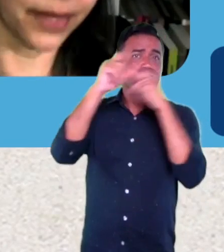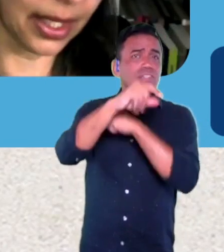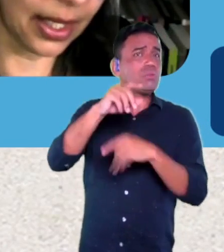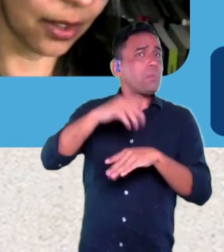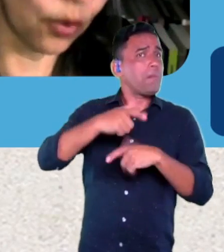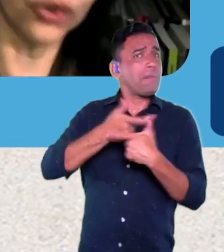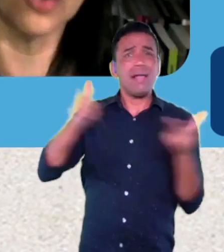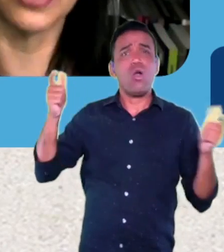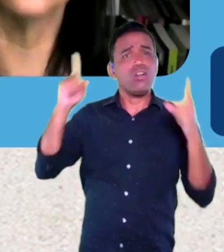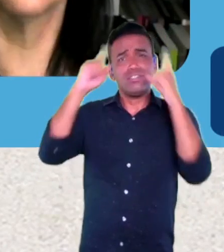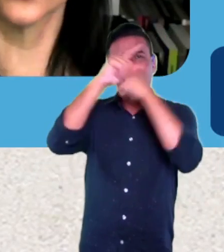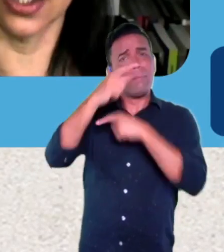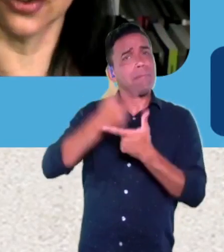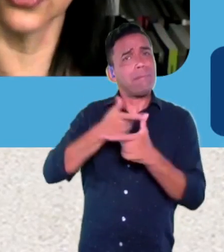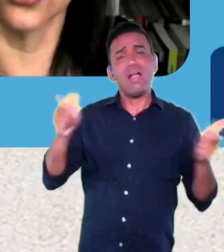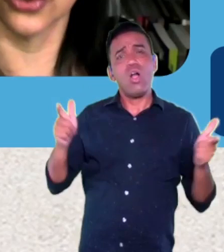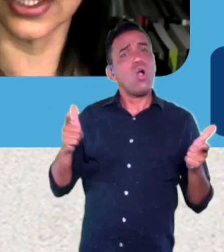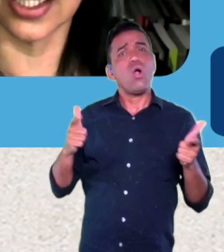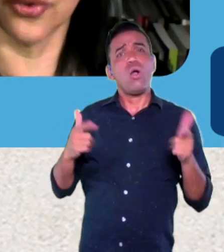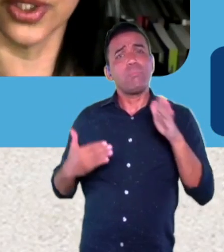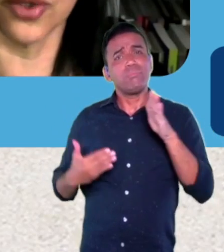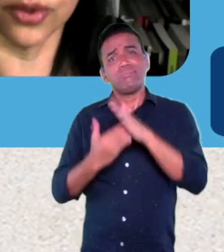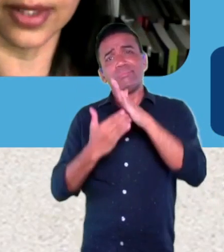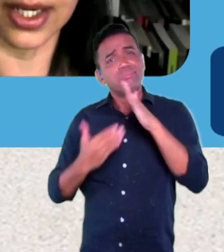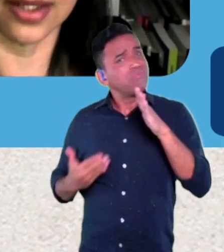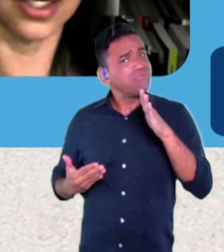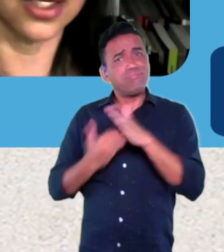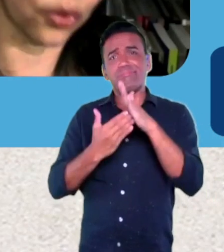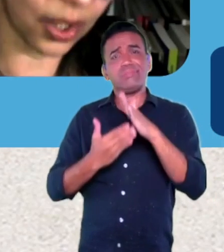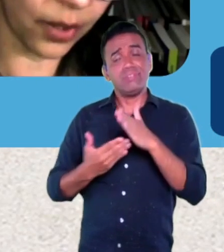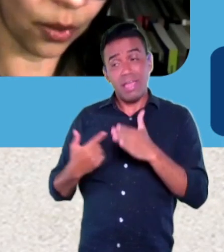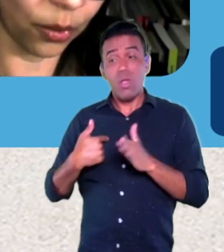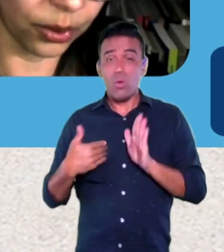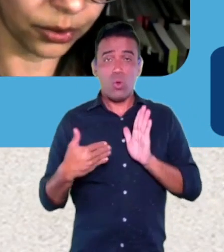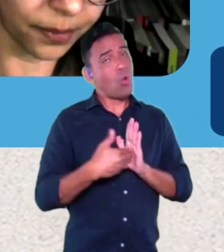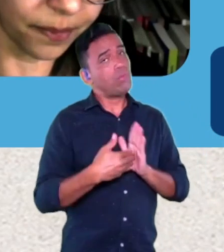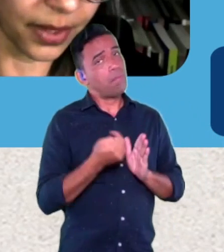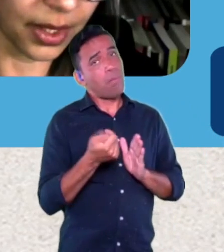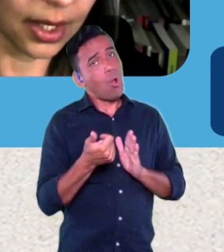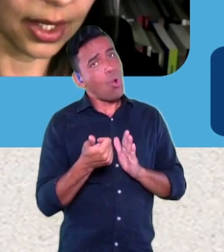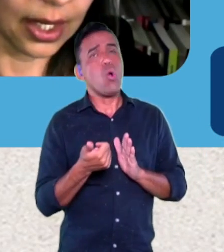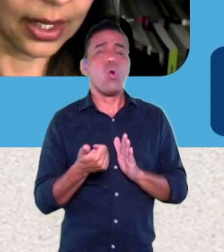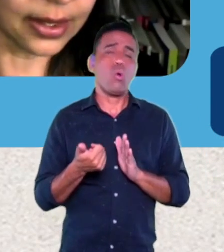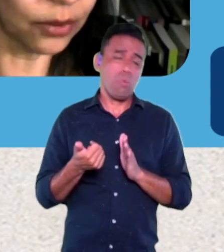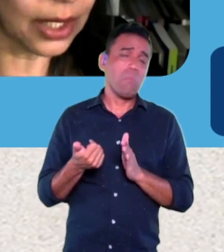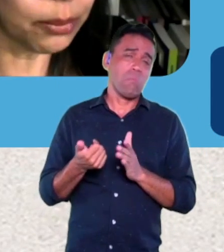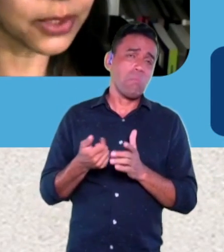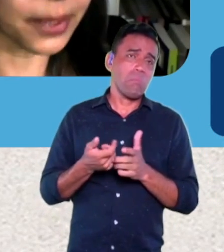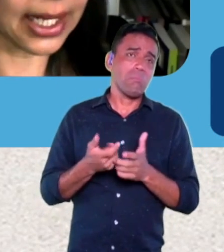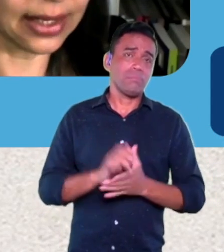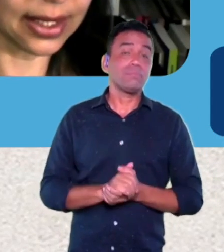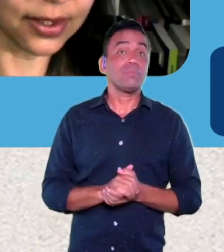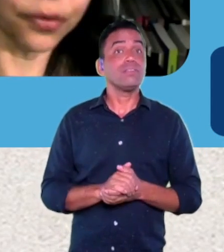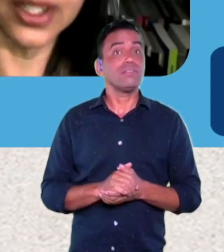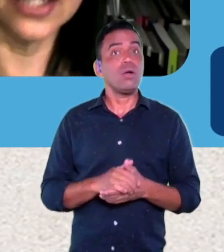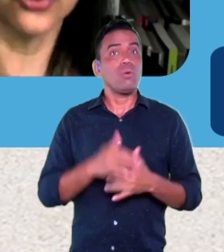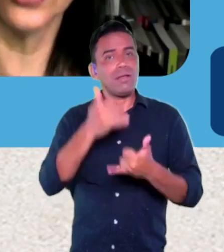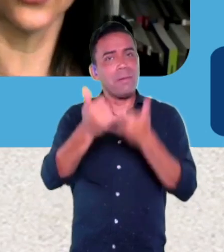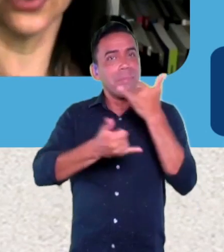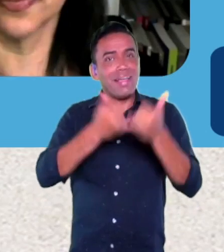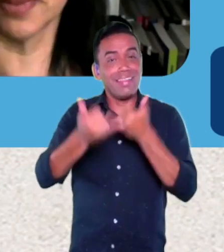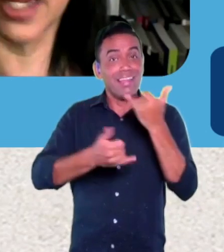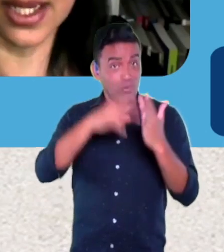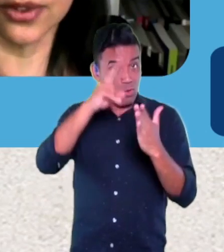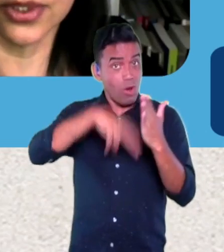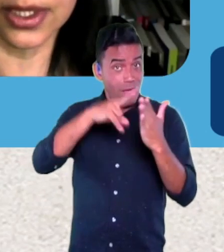ela encontrou mais obstáculos do que eu encontrei, né? E do que eu encontro. Então tem umas brincadeiras, eu vou ler